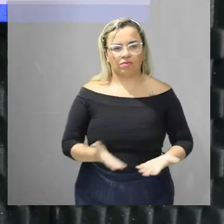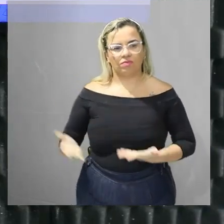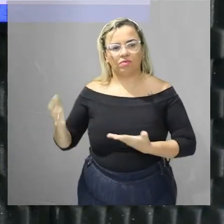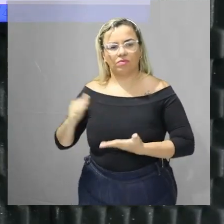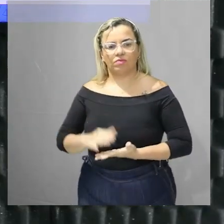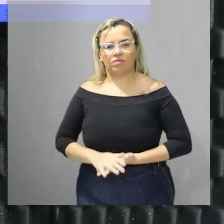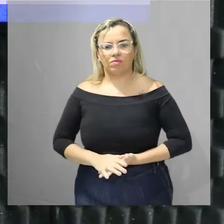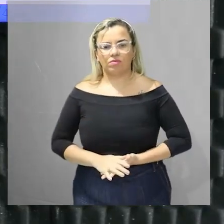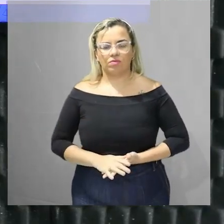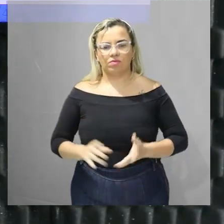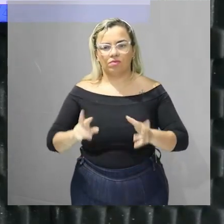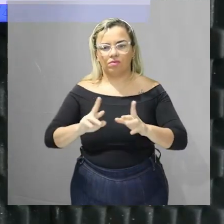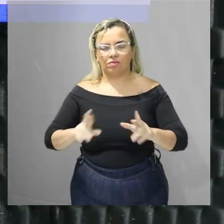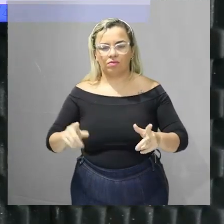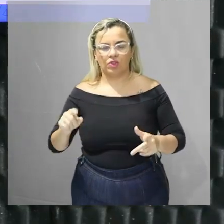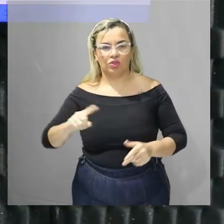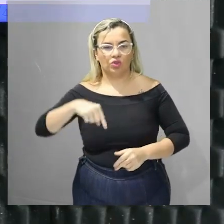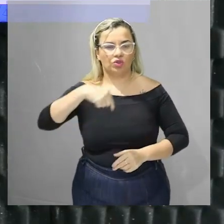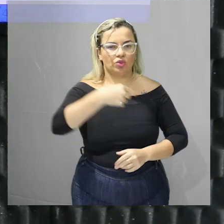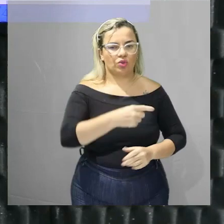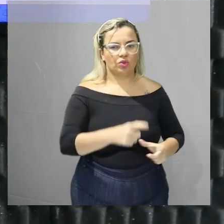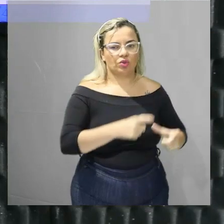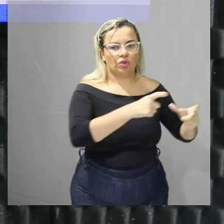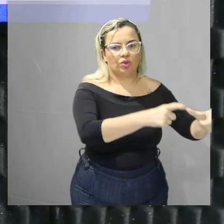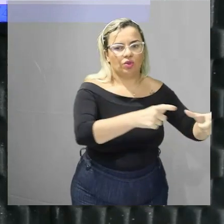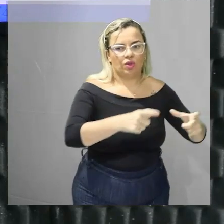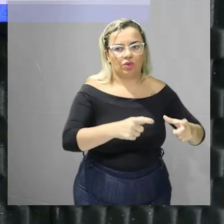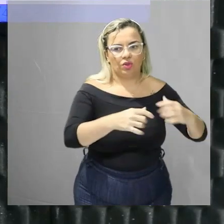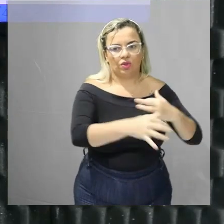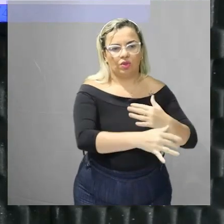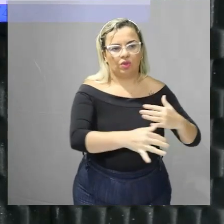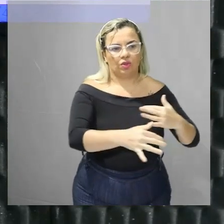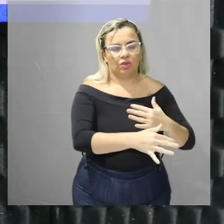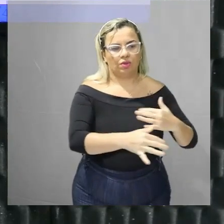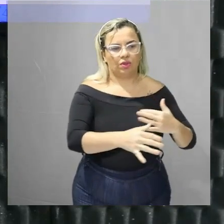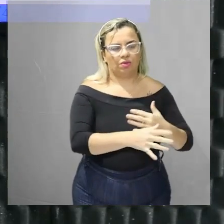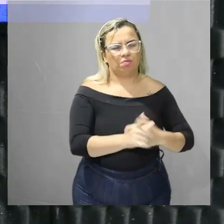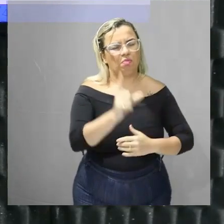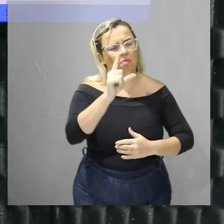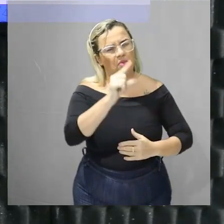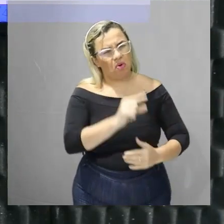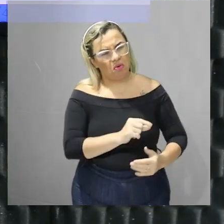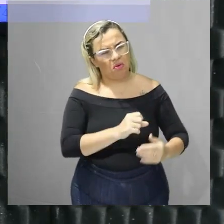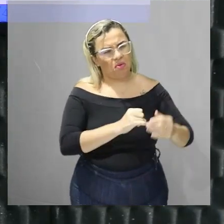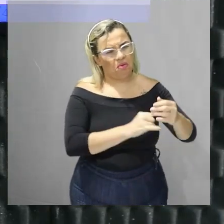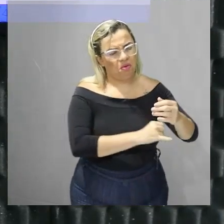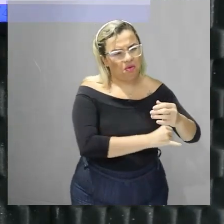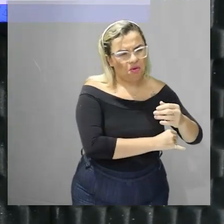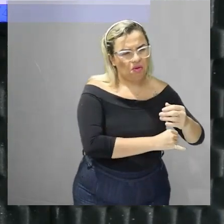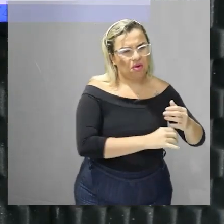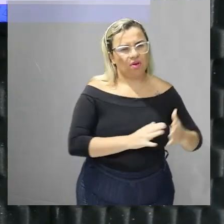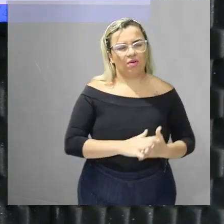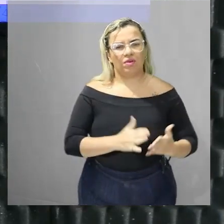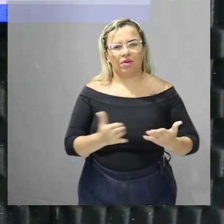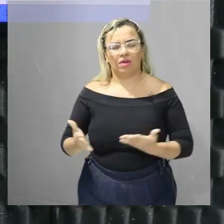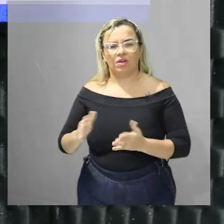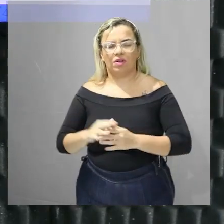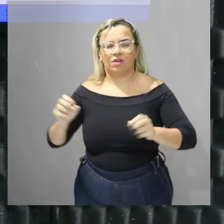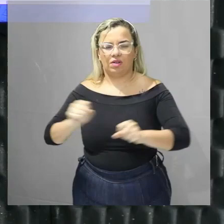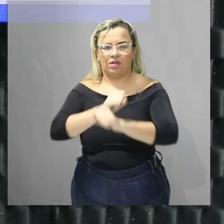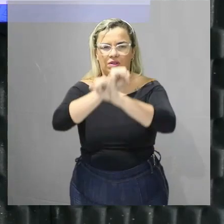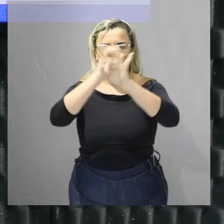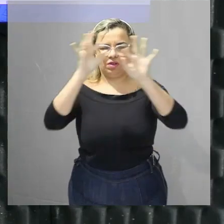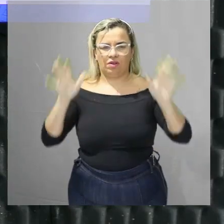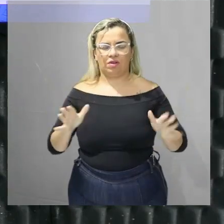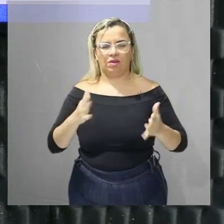de construções, diferente de outras porções da cidade, dotadas de menor infraestrutura. Ele está deixando aí muito claro,